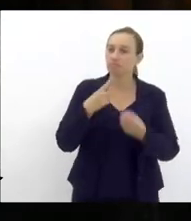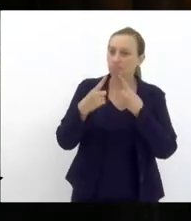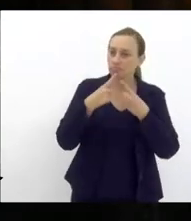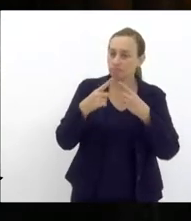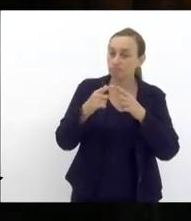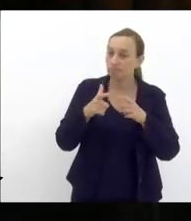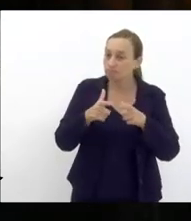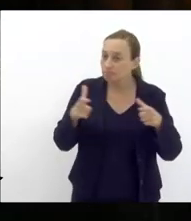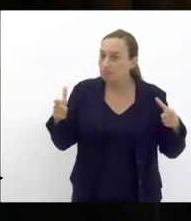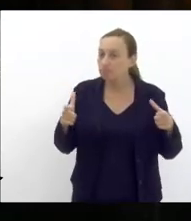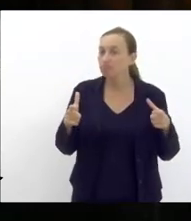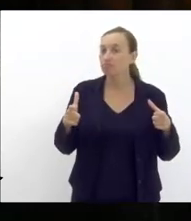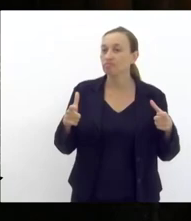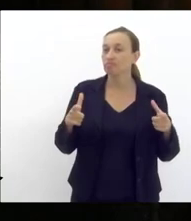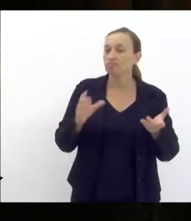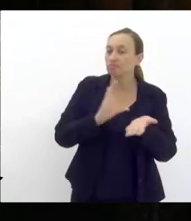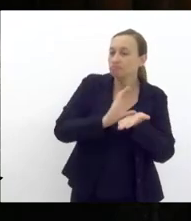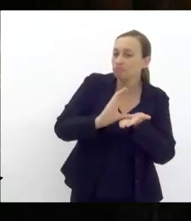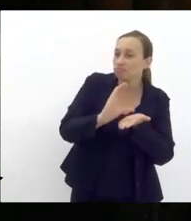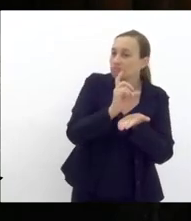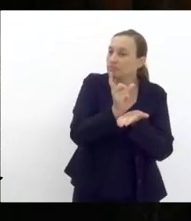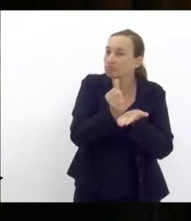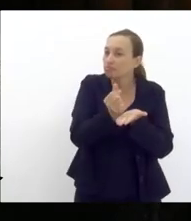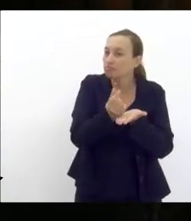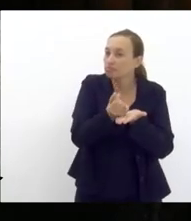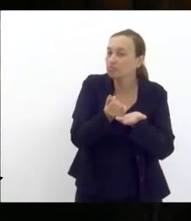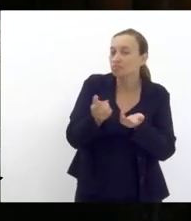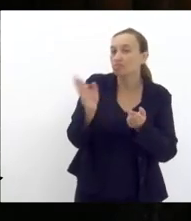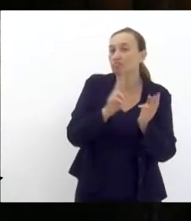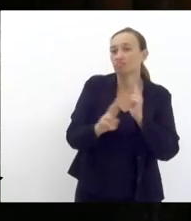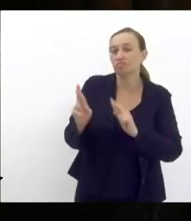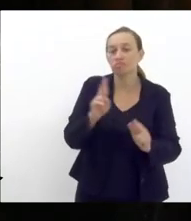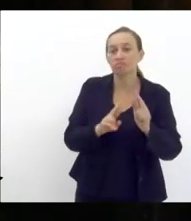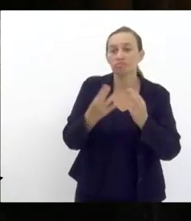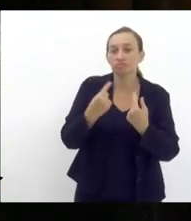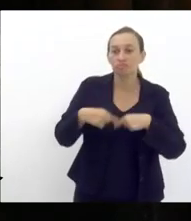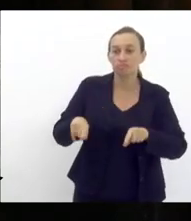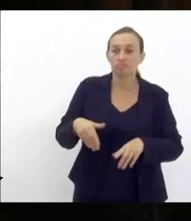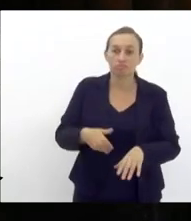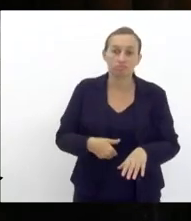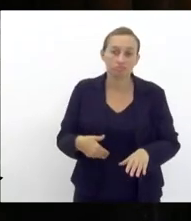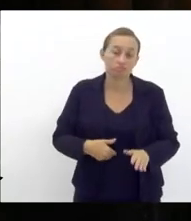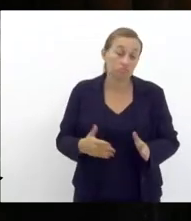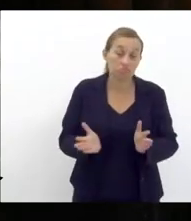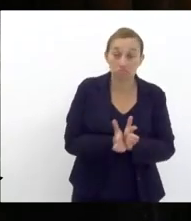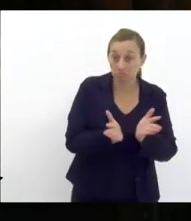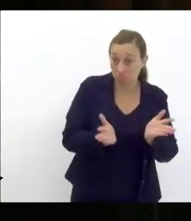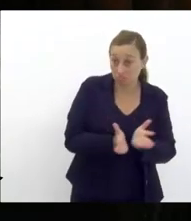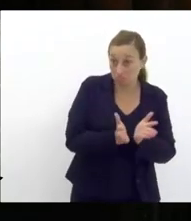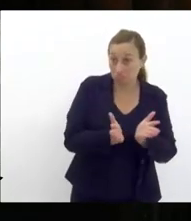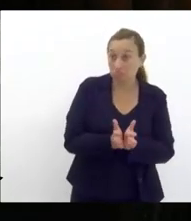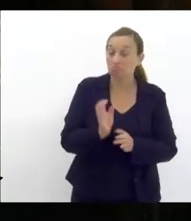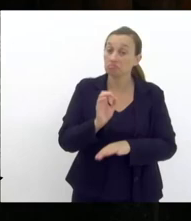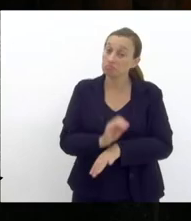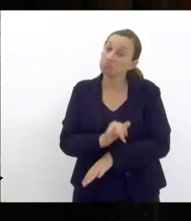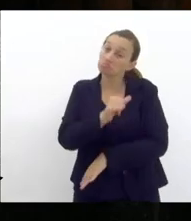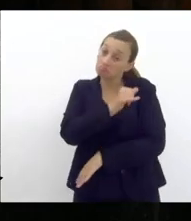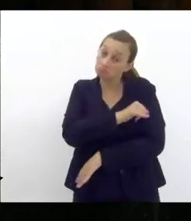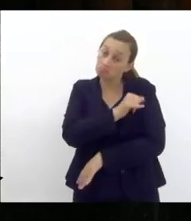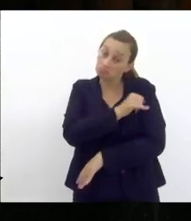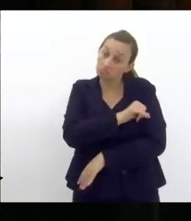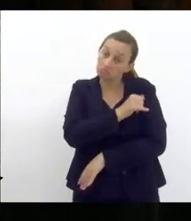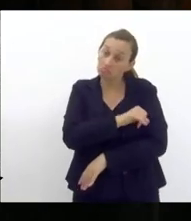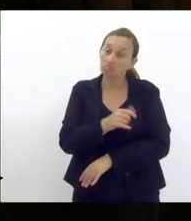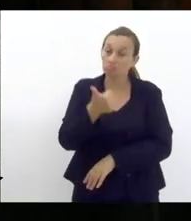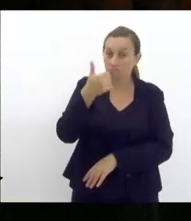grande sobre os recursos relacionados ao combate à fome e a miséria aqui no estado do Rio de Janeiro que